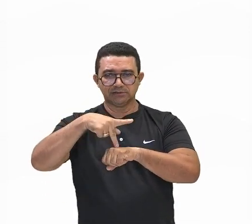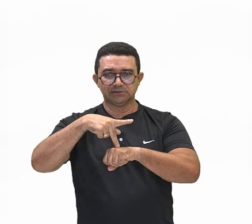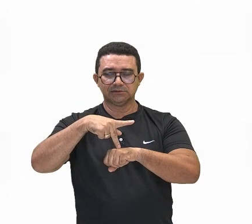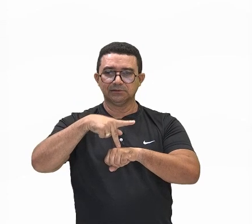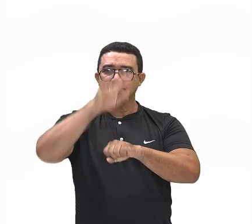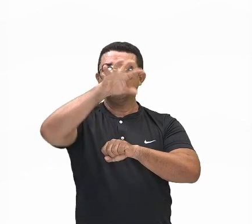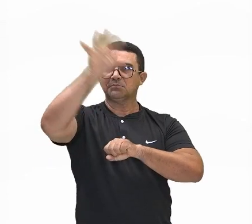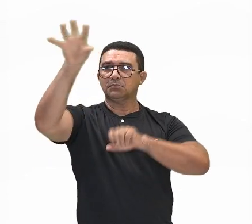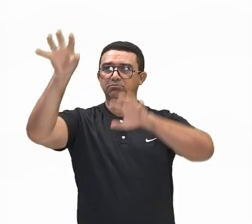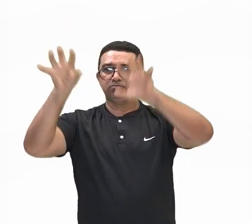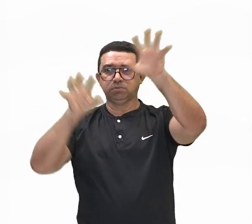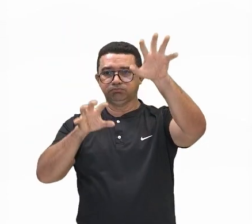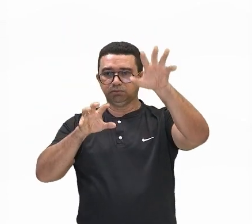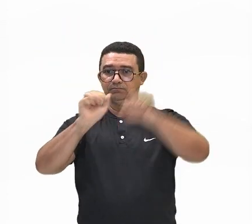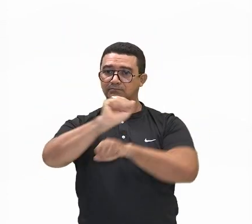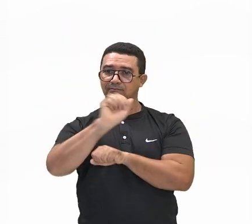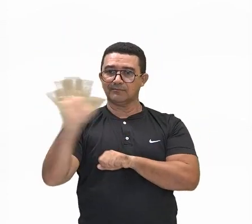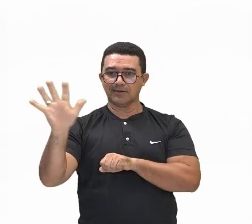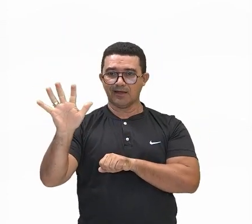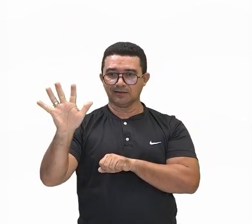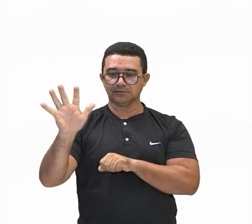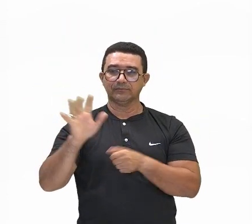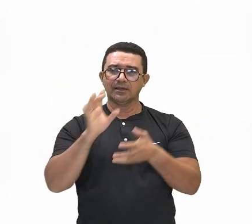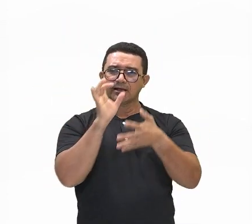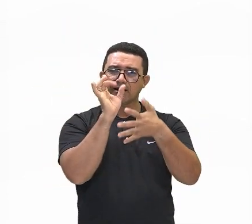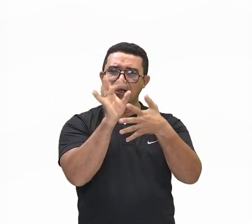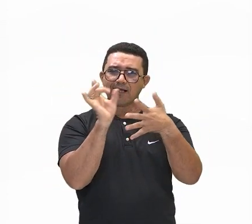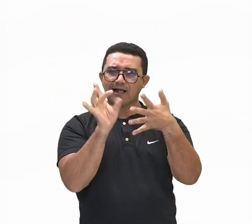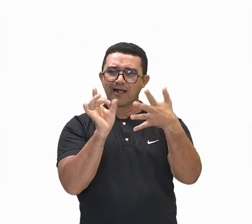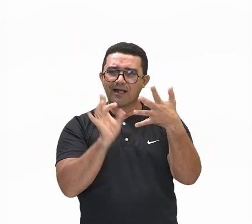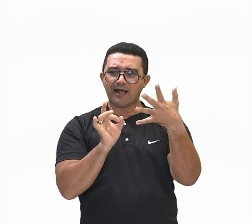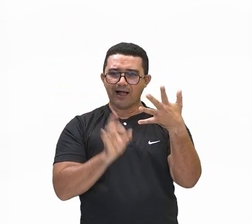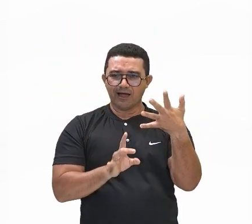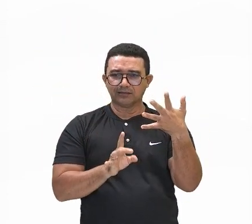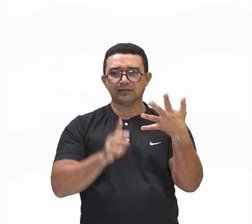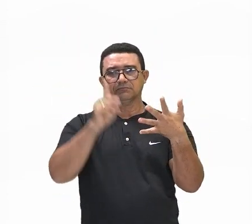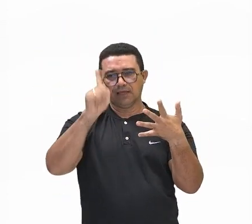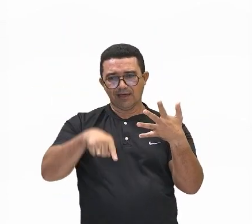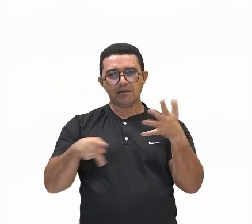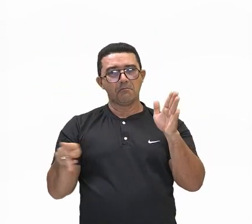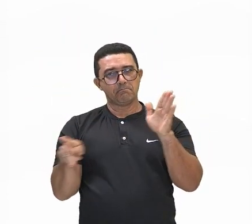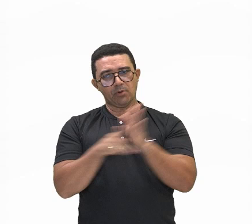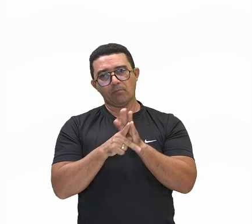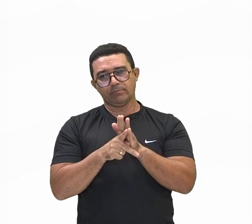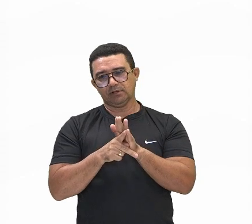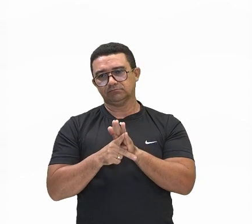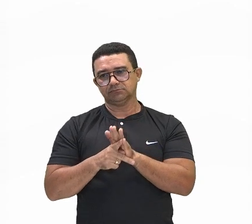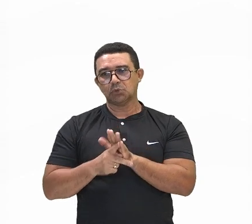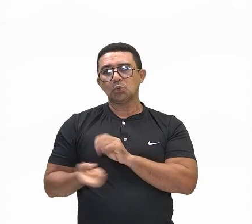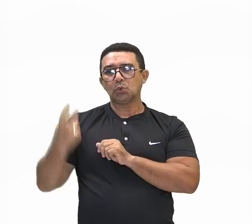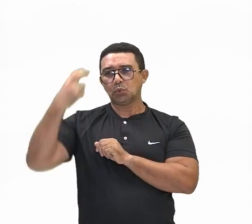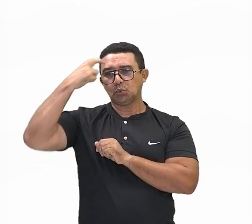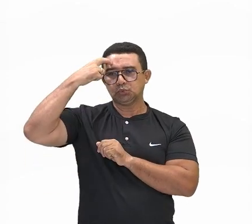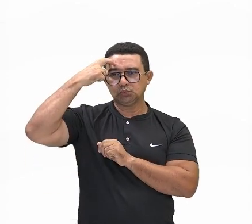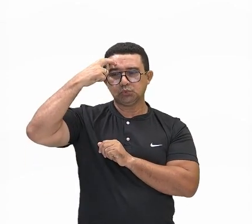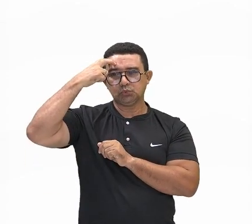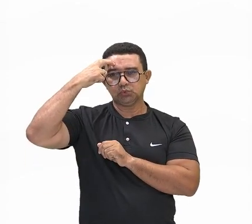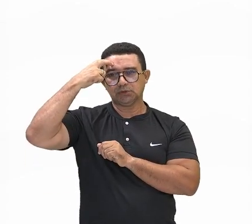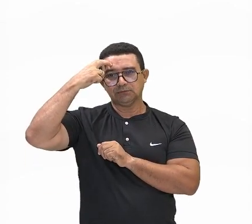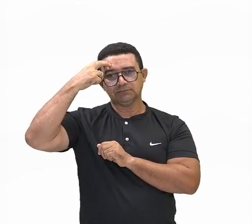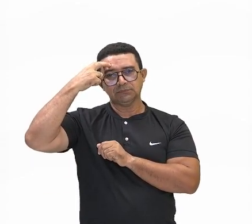observar, tá? E cada um vai ter aí sua própria herança cultural e também